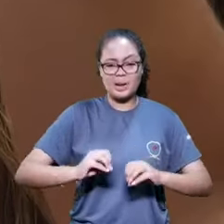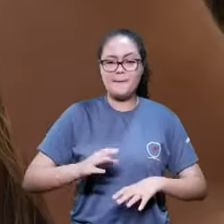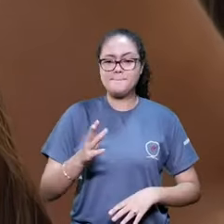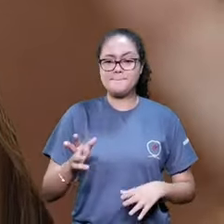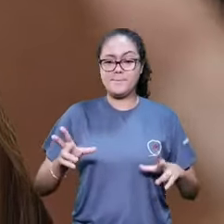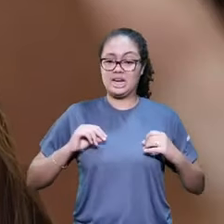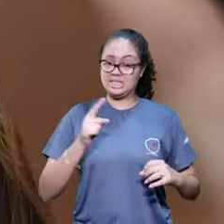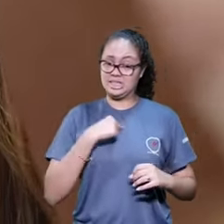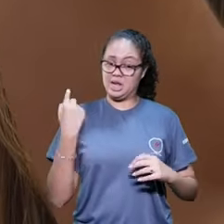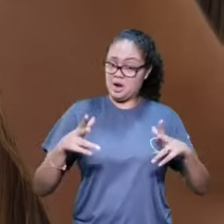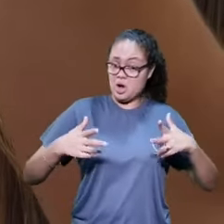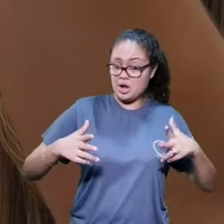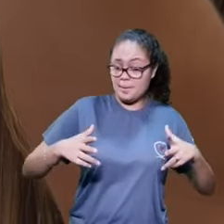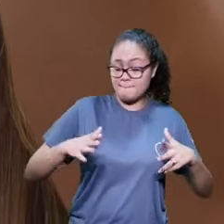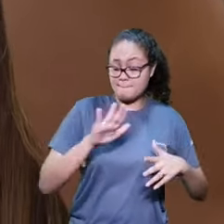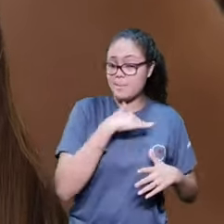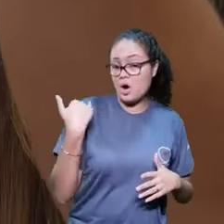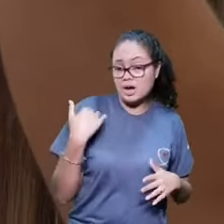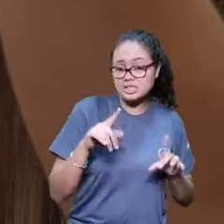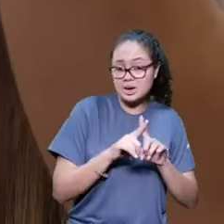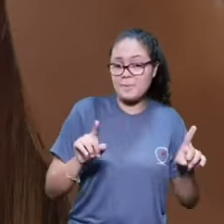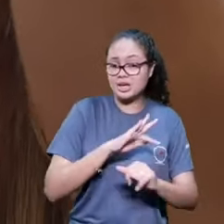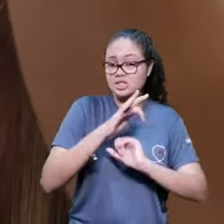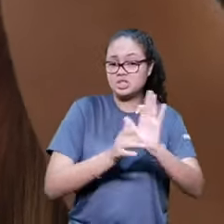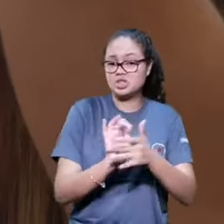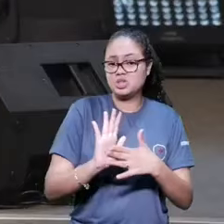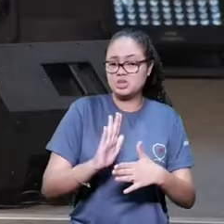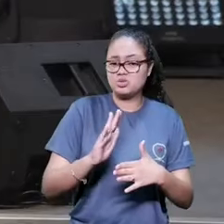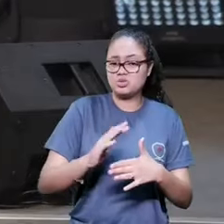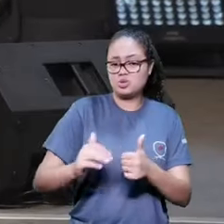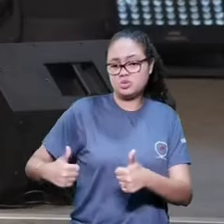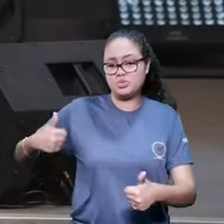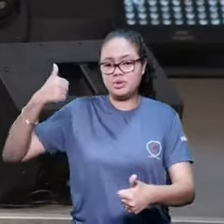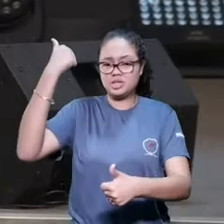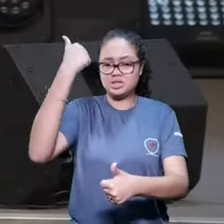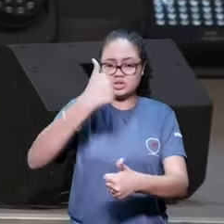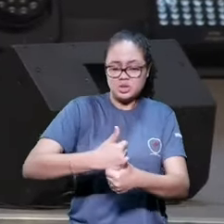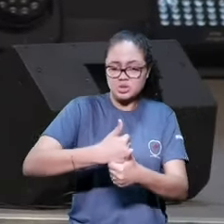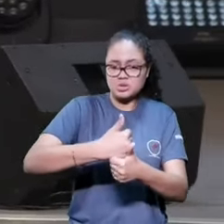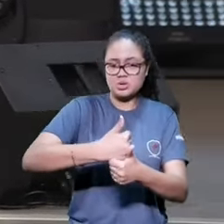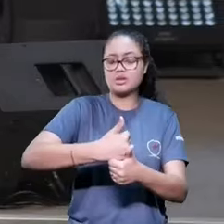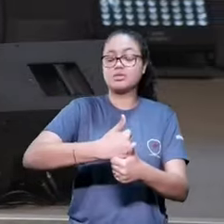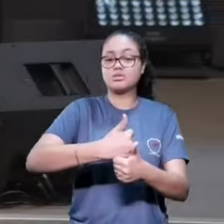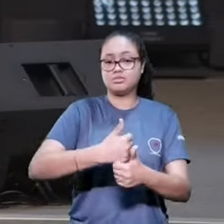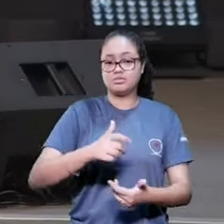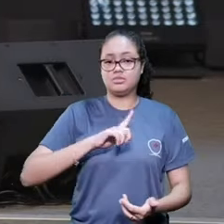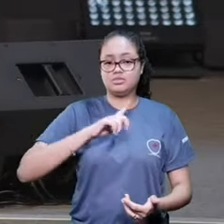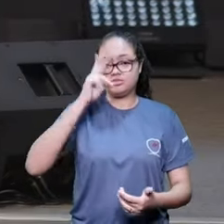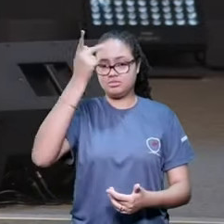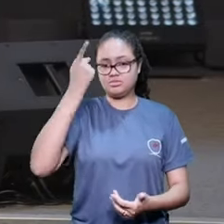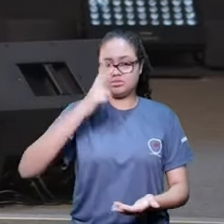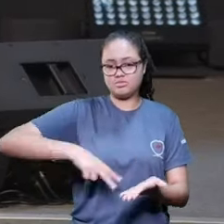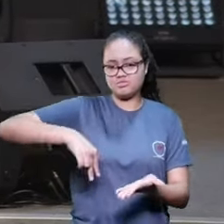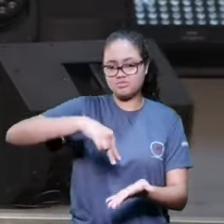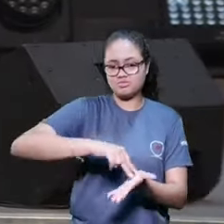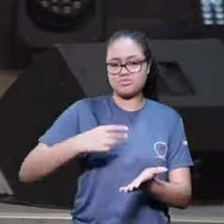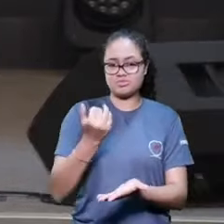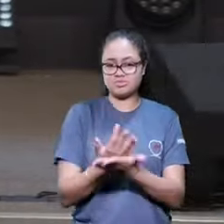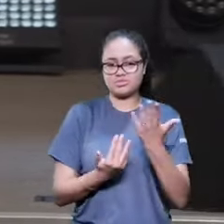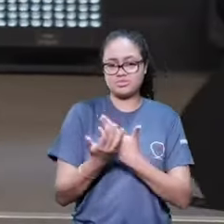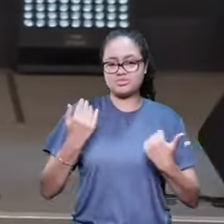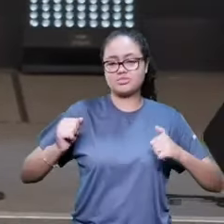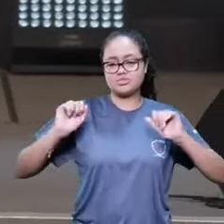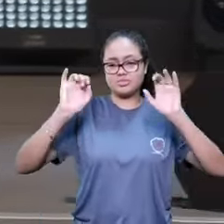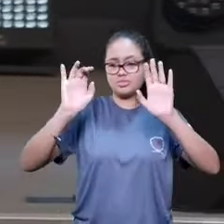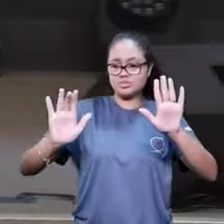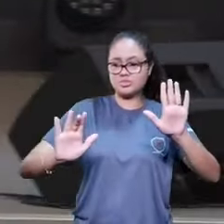ele pagou e disse: põe na minha conta, eu paguei no teu lugar. Tem alguém para ficar de pé? Erga as suas mãos, erga